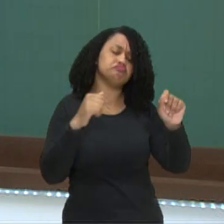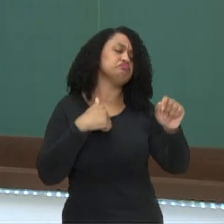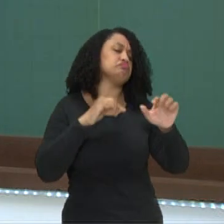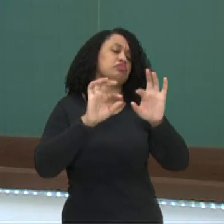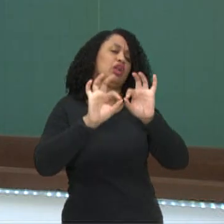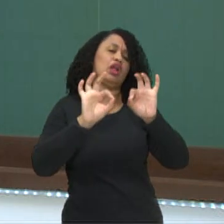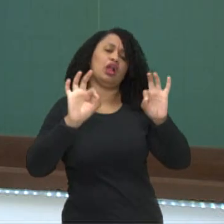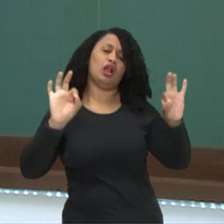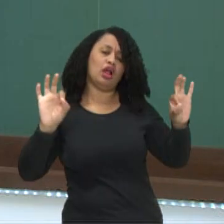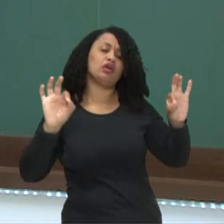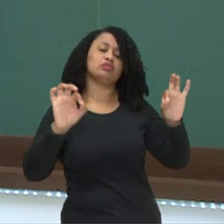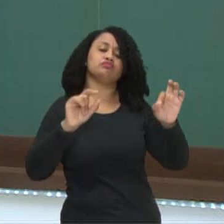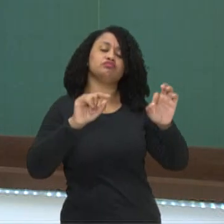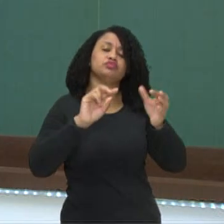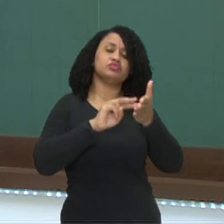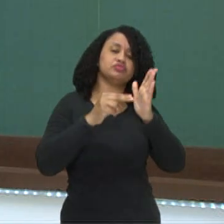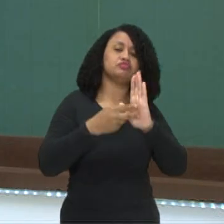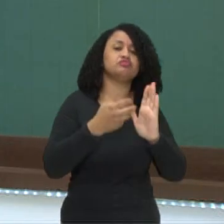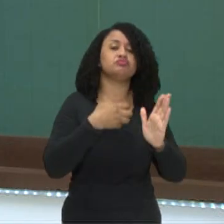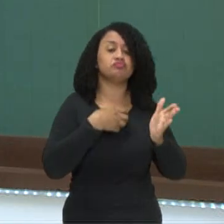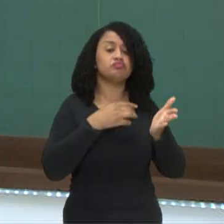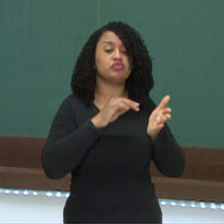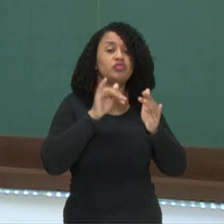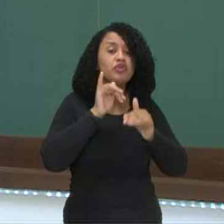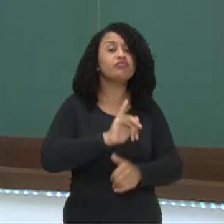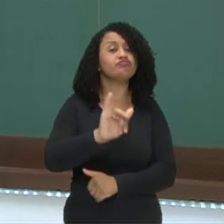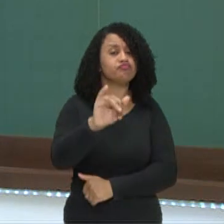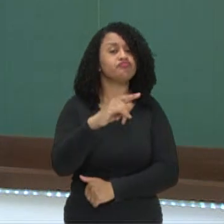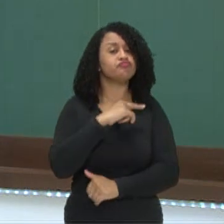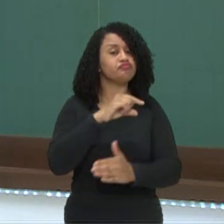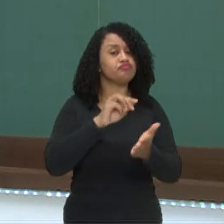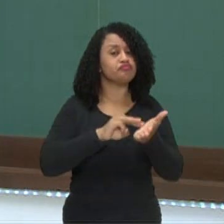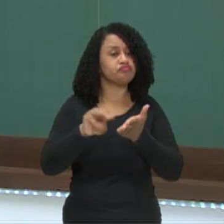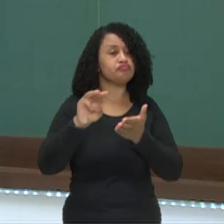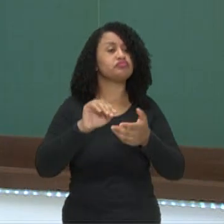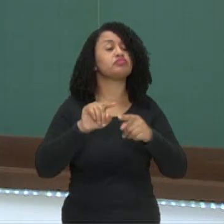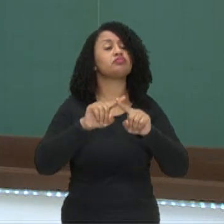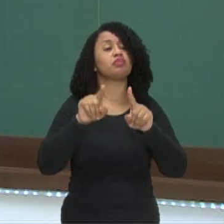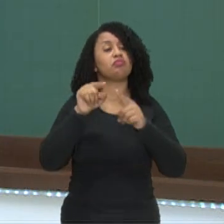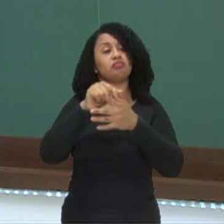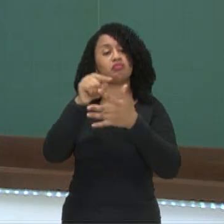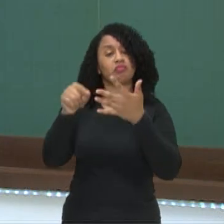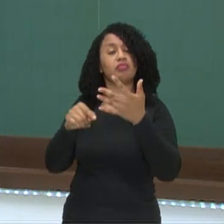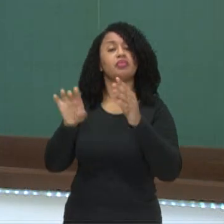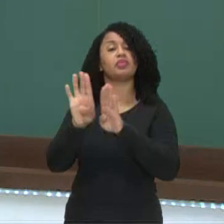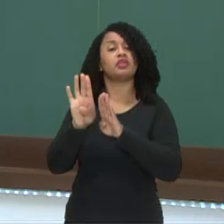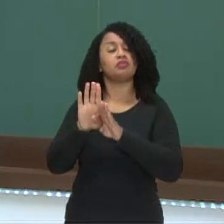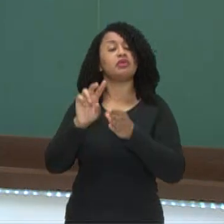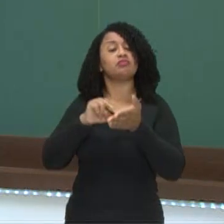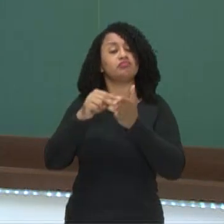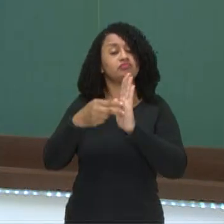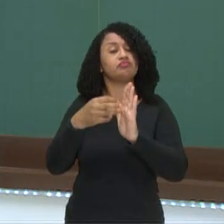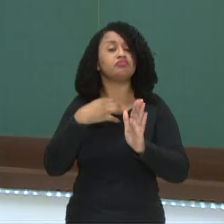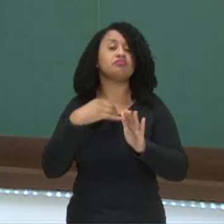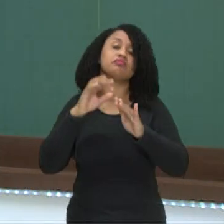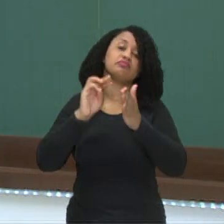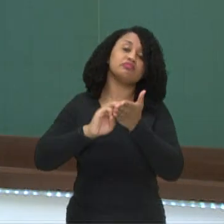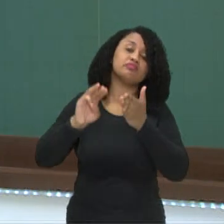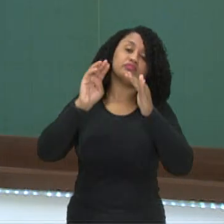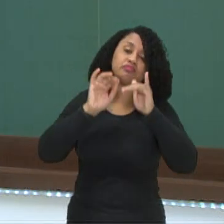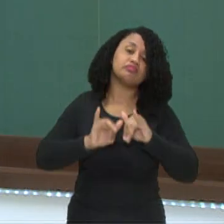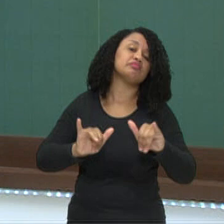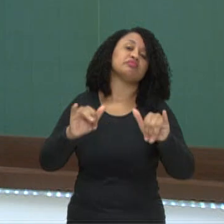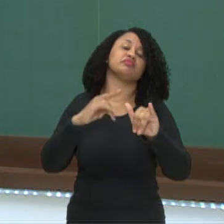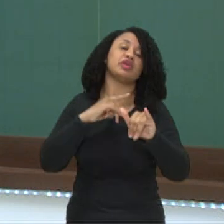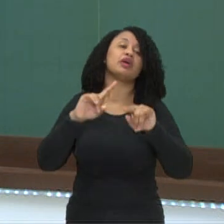sentido, uma mensagem. Aqui nós também temos sentido e mensagem, mas temos a presença